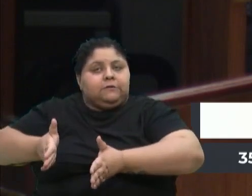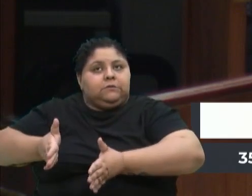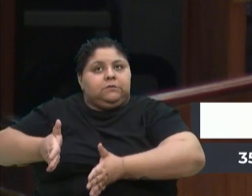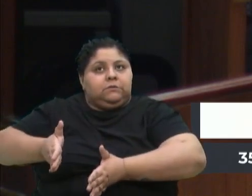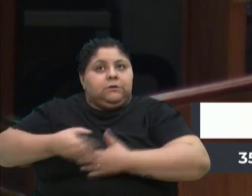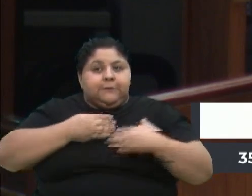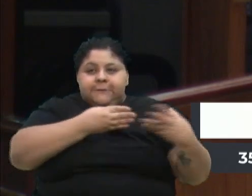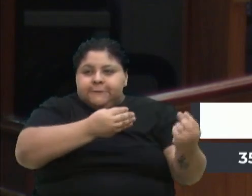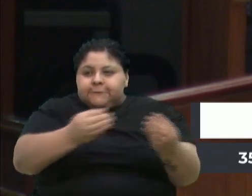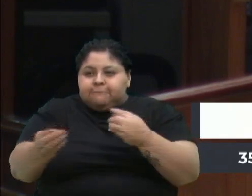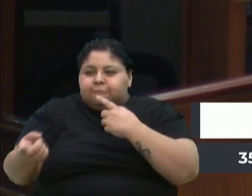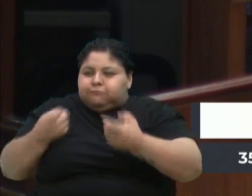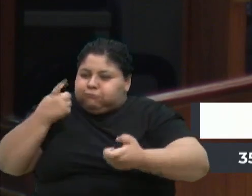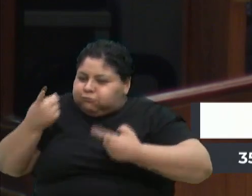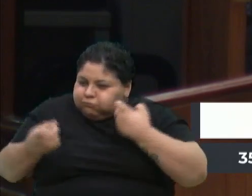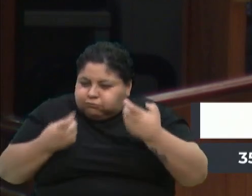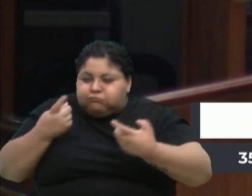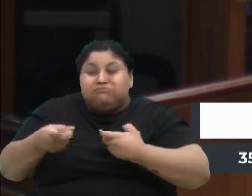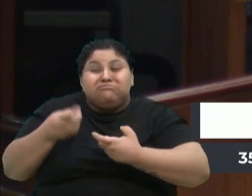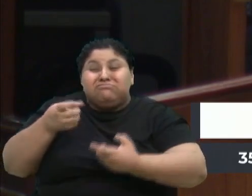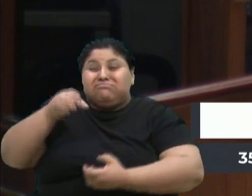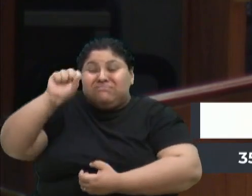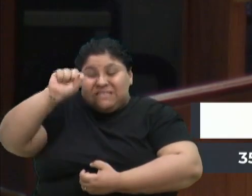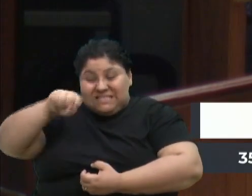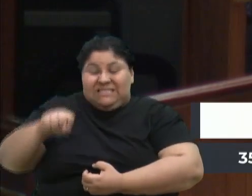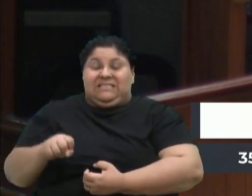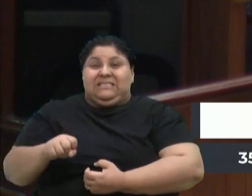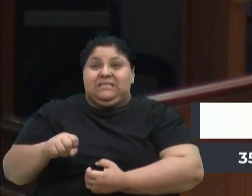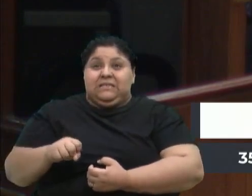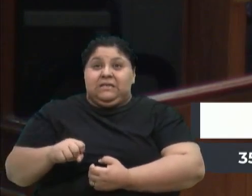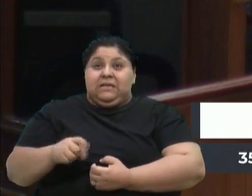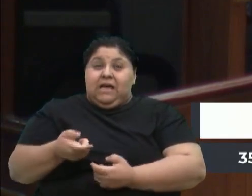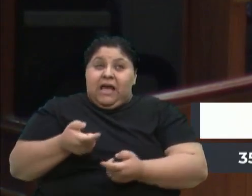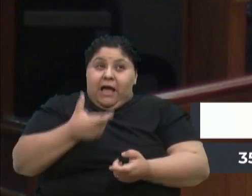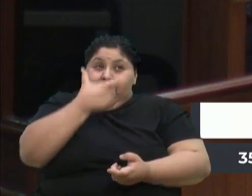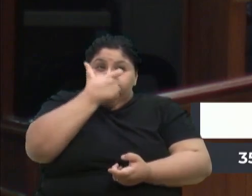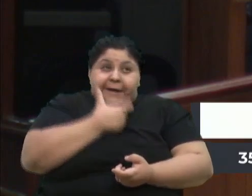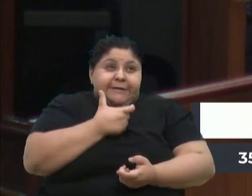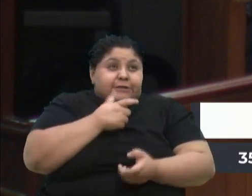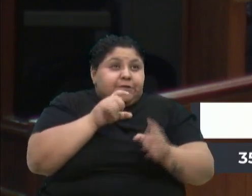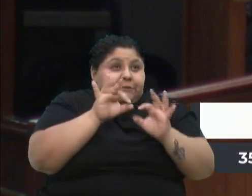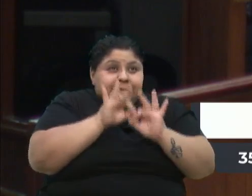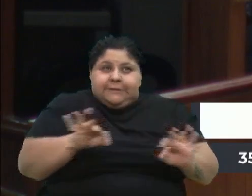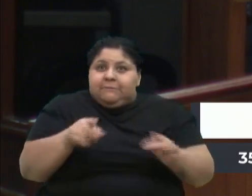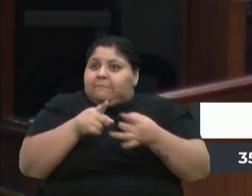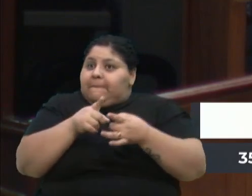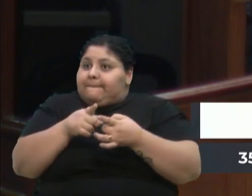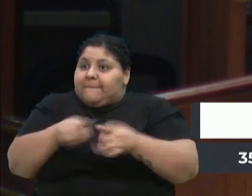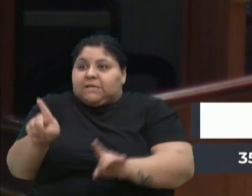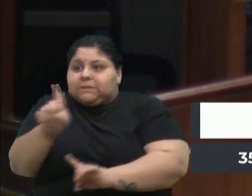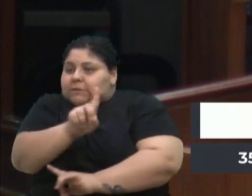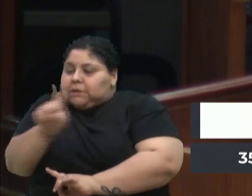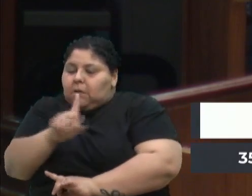muito preocupante, mas preocupante mesmo. Parece simples, mas não é.